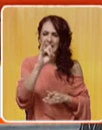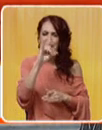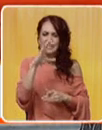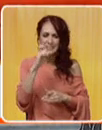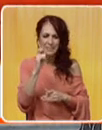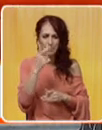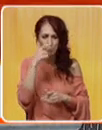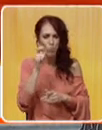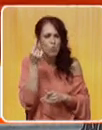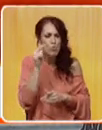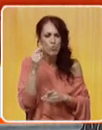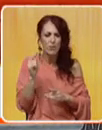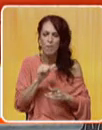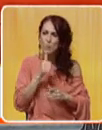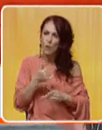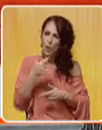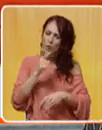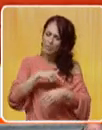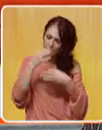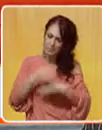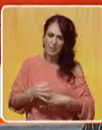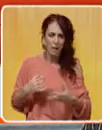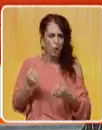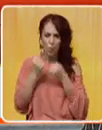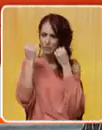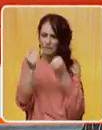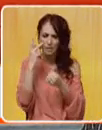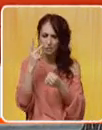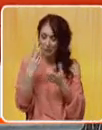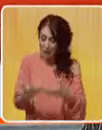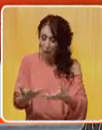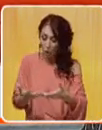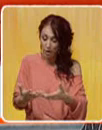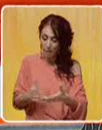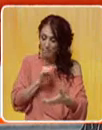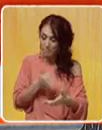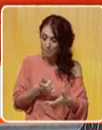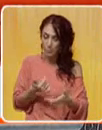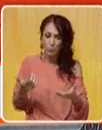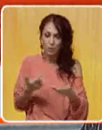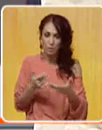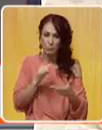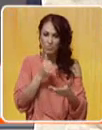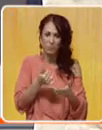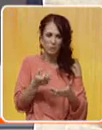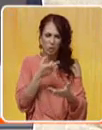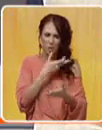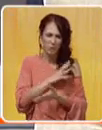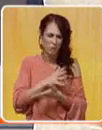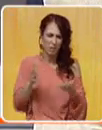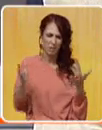efetivamente por isso eu acho que morreu no tempo certo Alice não aguentava viver estes tempos mas morreu de uma forma completamente terrível